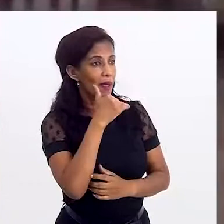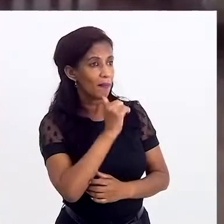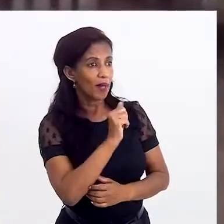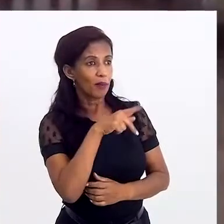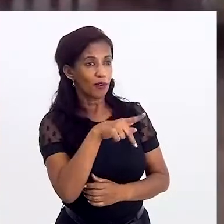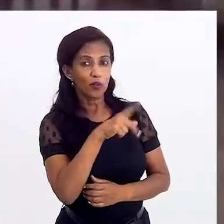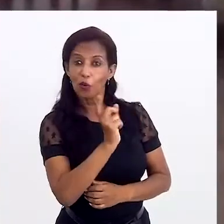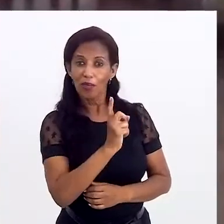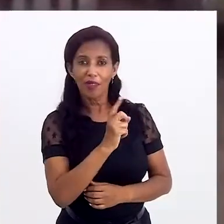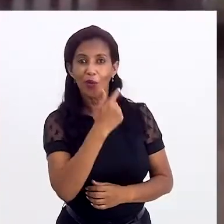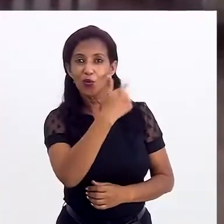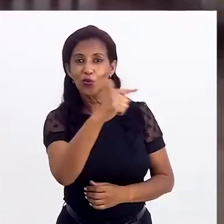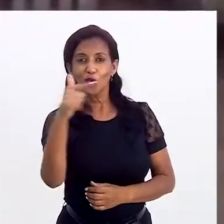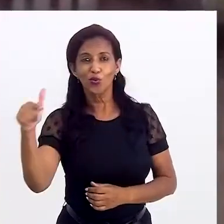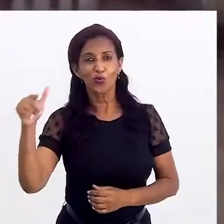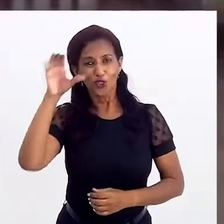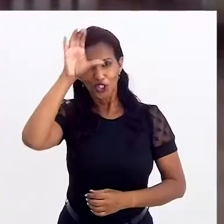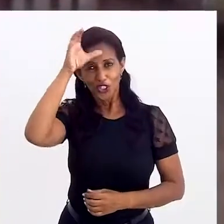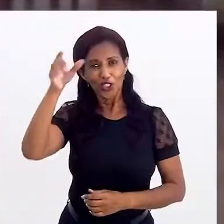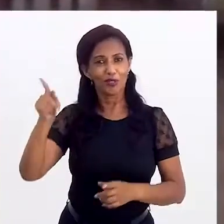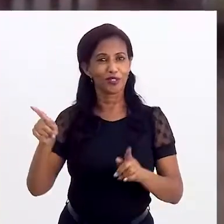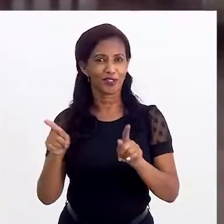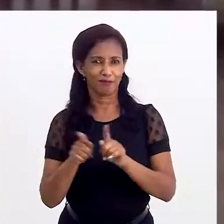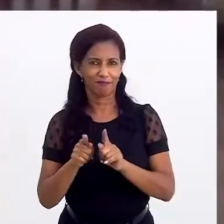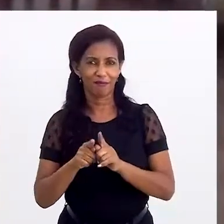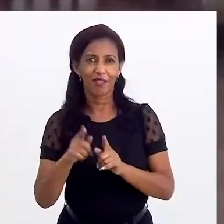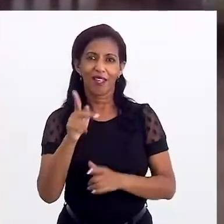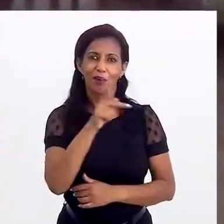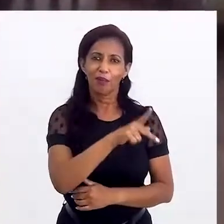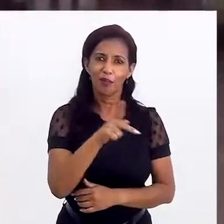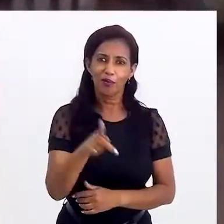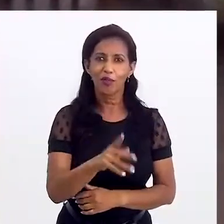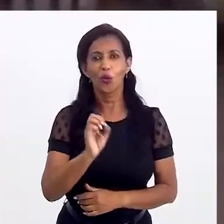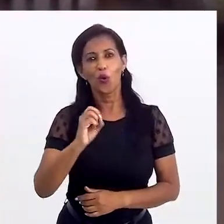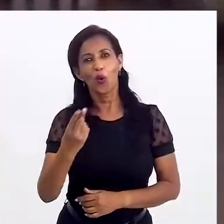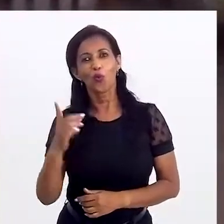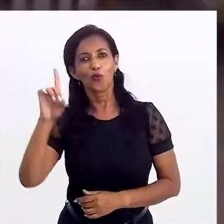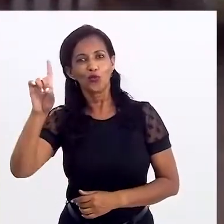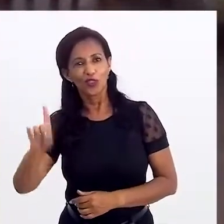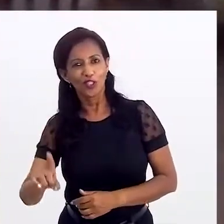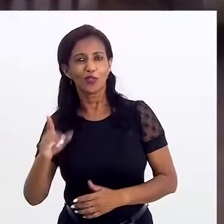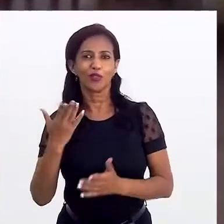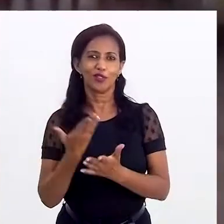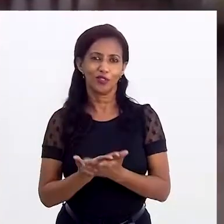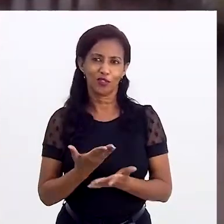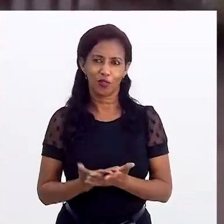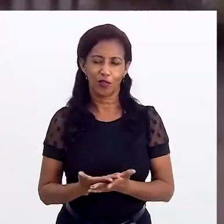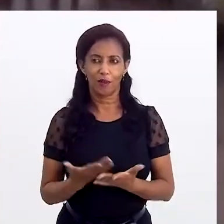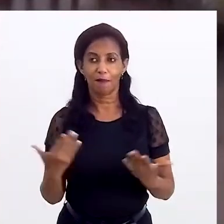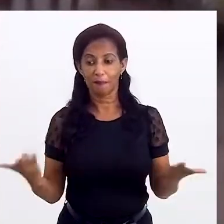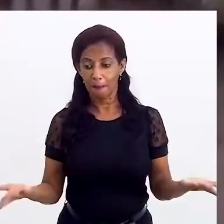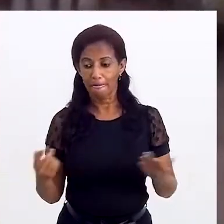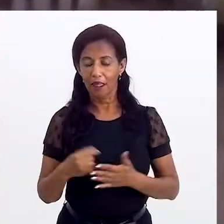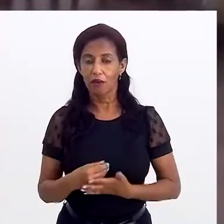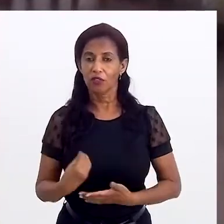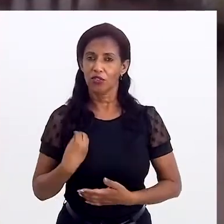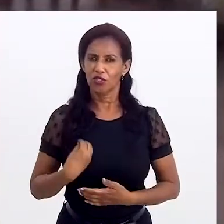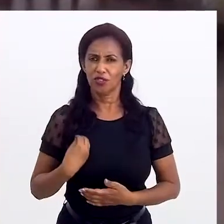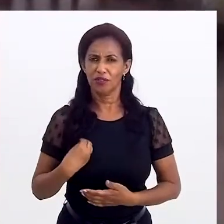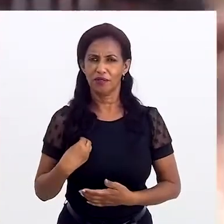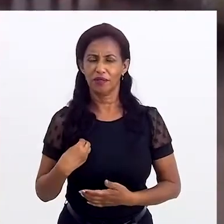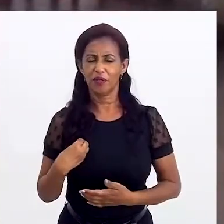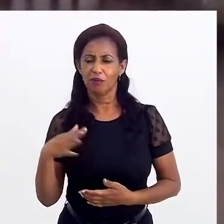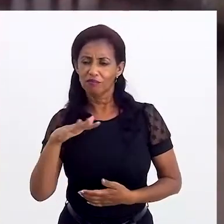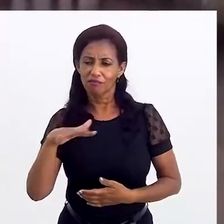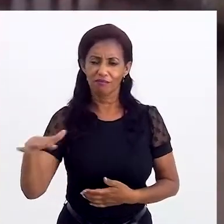eram professores, como todas as nossas tias eram professoras ou diretoras de escola. E então a gente